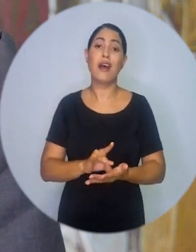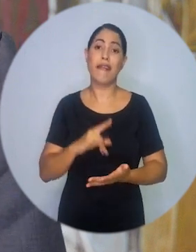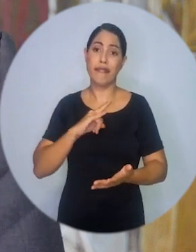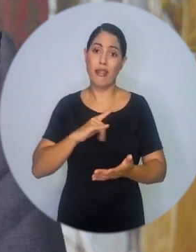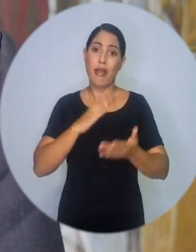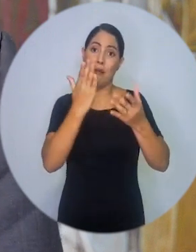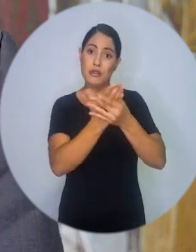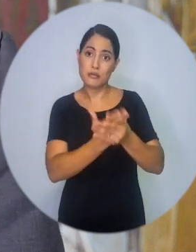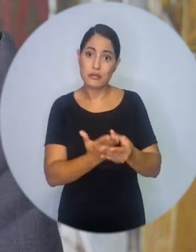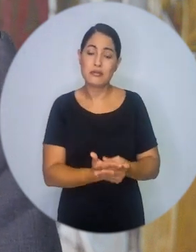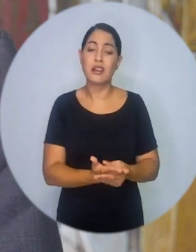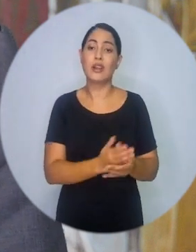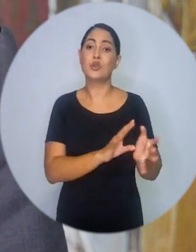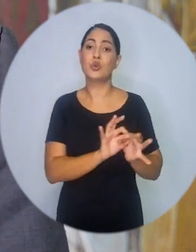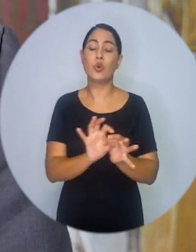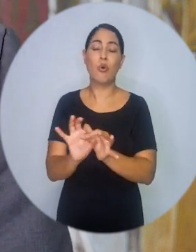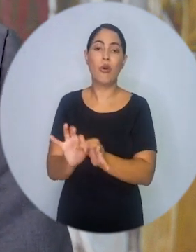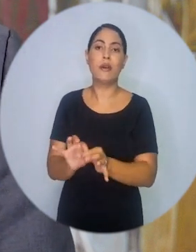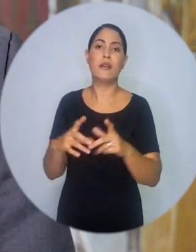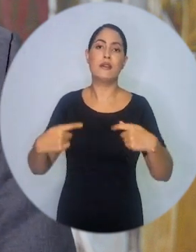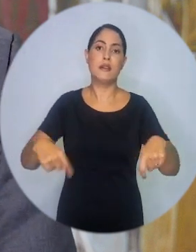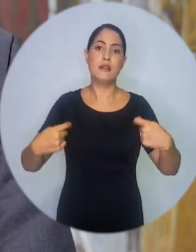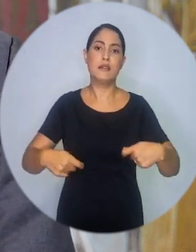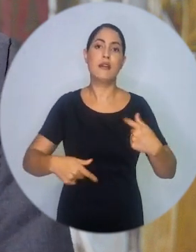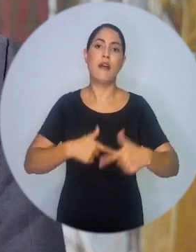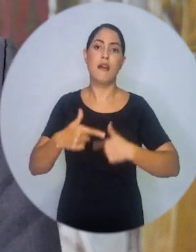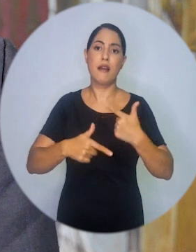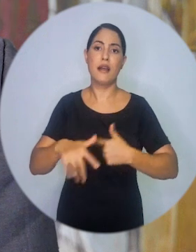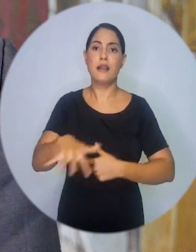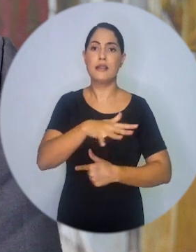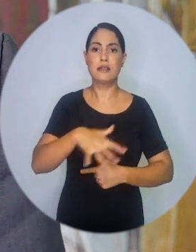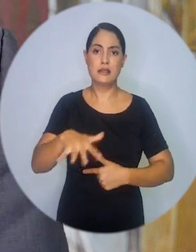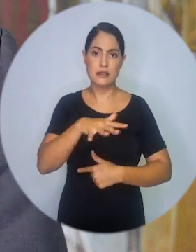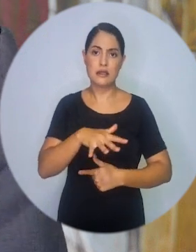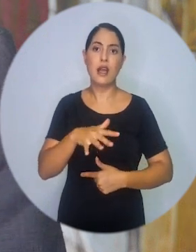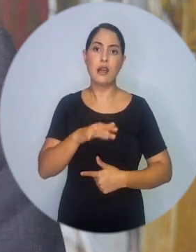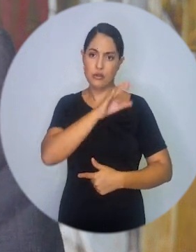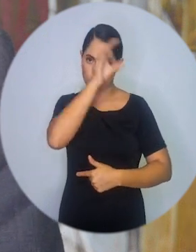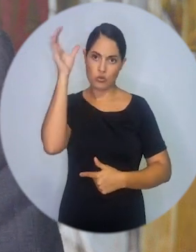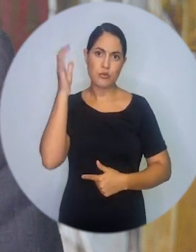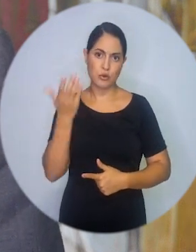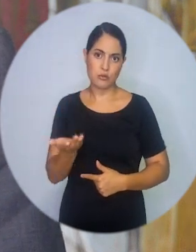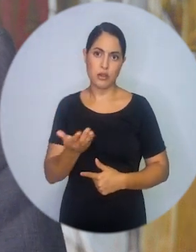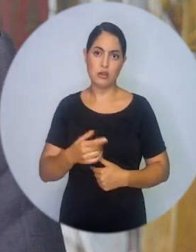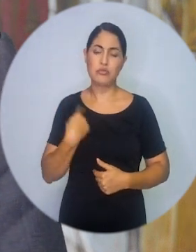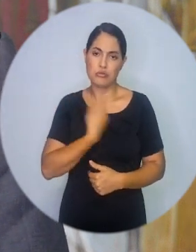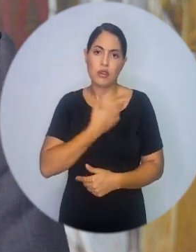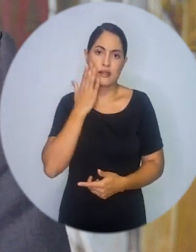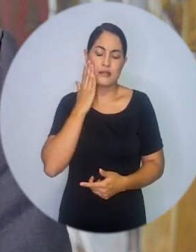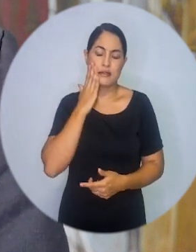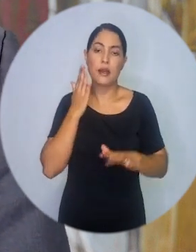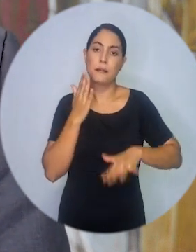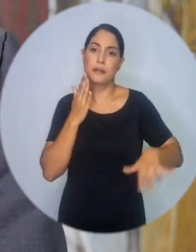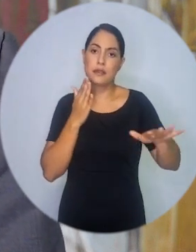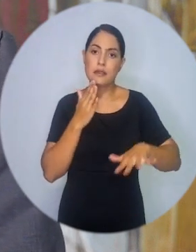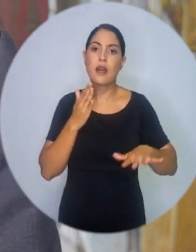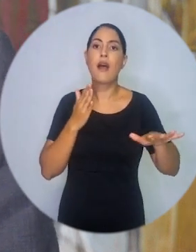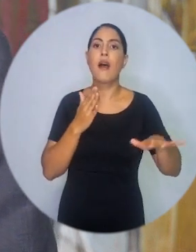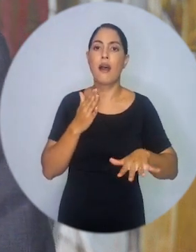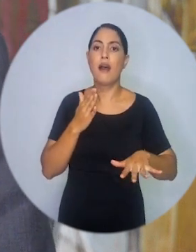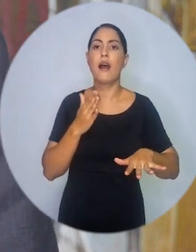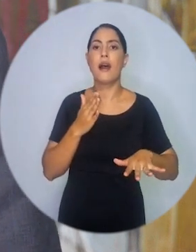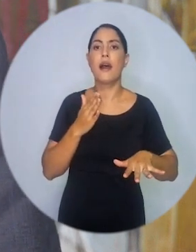de fato de muita litigância em relação a alguma prestação de serviço, notoriamente no direito do consumidor. A gente vê muito isso na